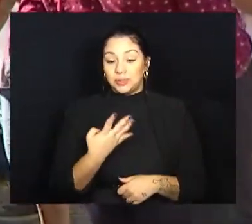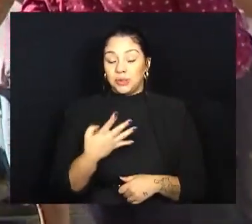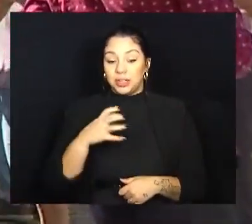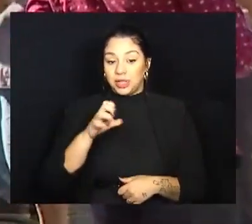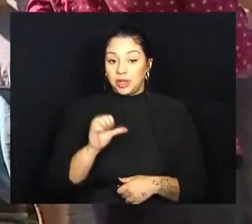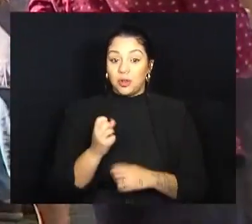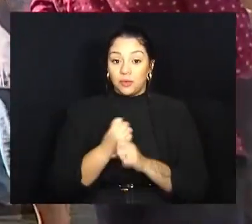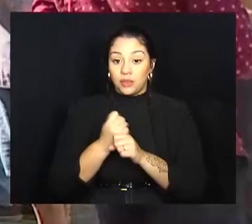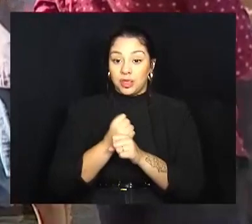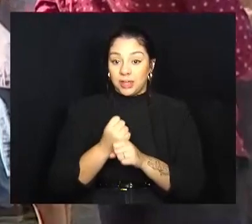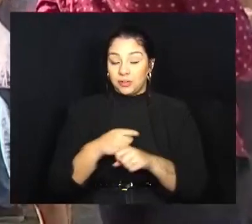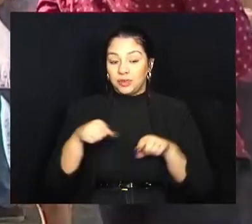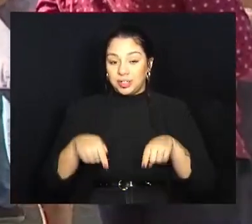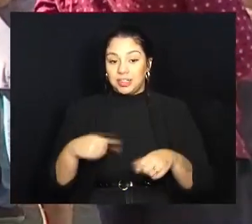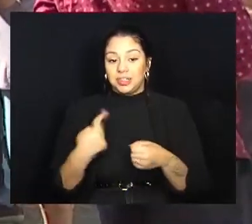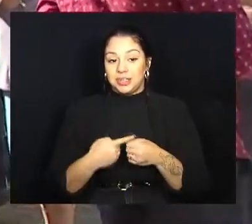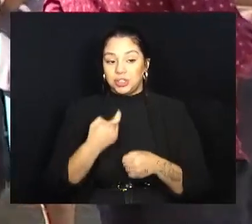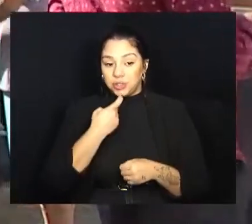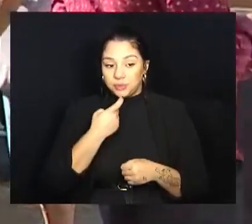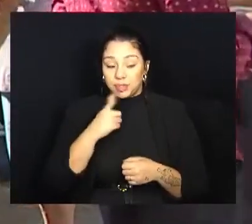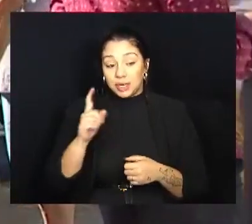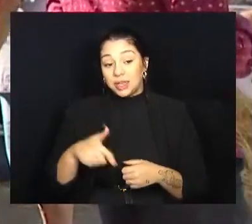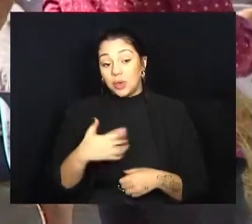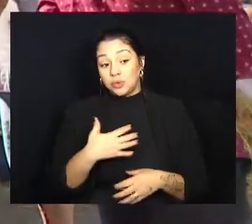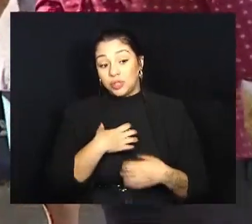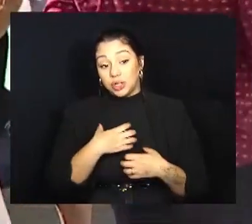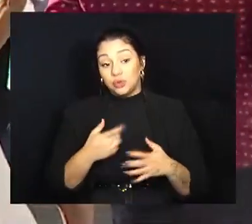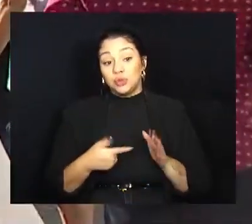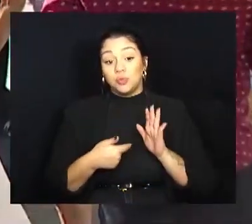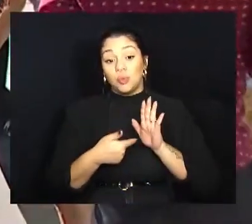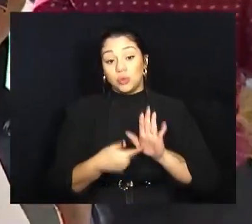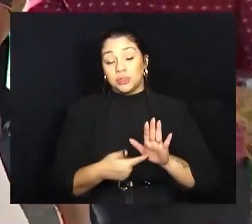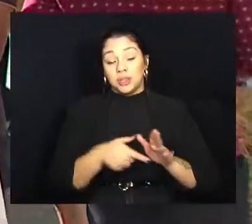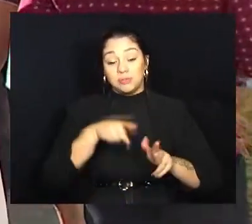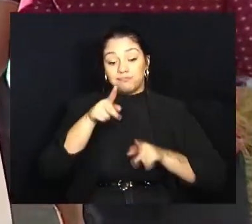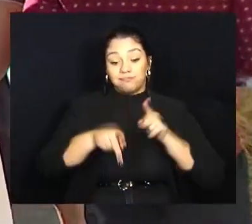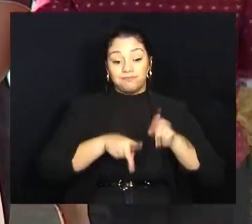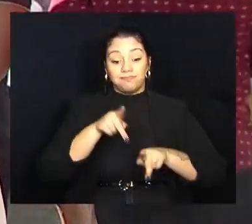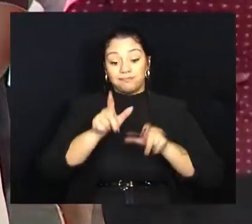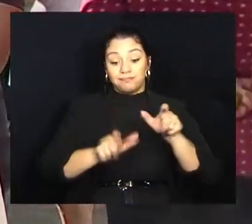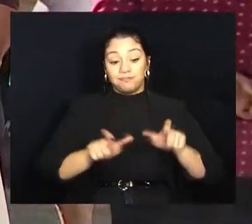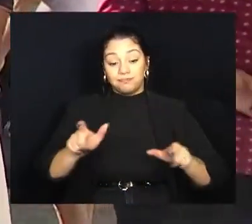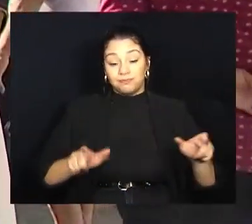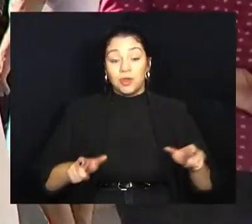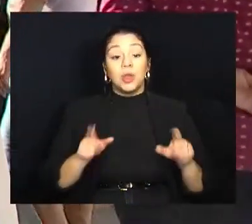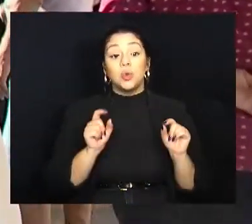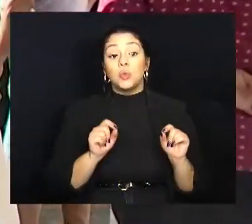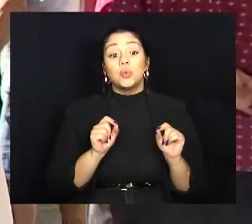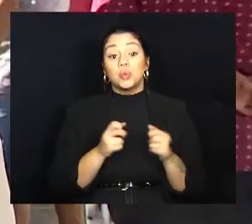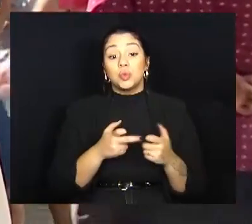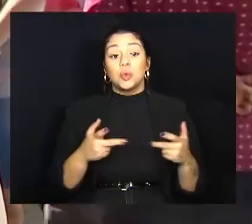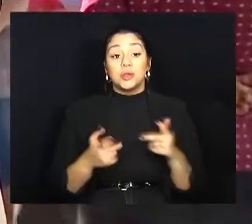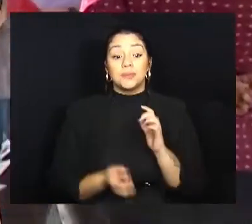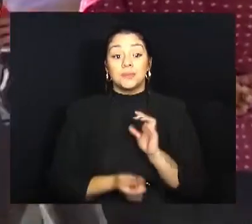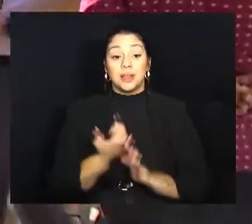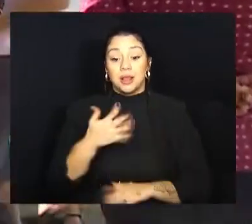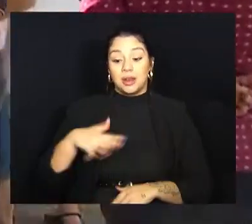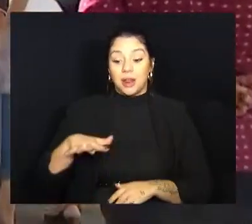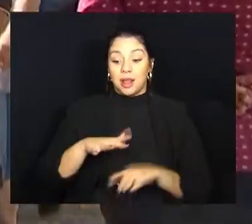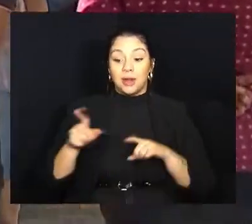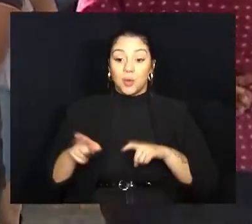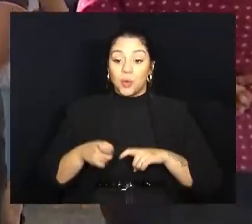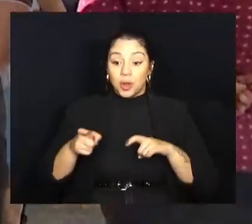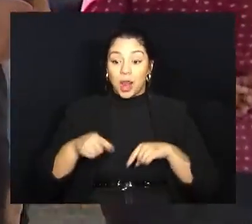Campinas, né? É uma maneira da gente mostrar para a população tudo que é produzido na área rural do nosso